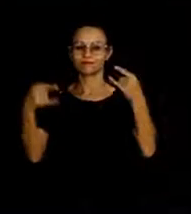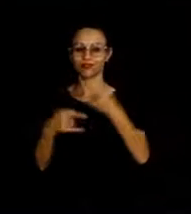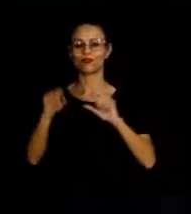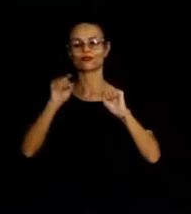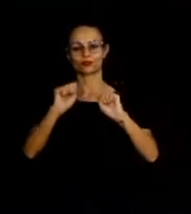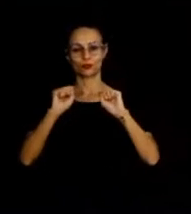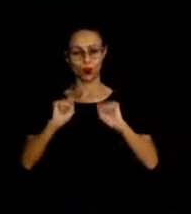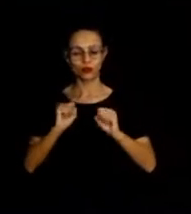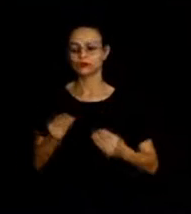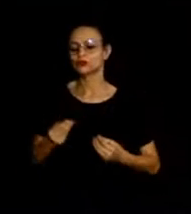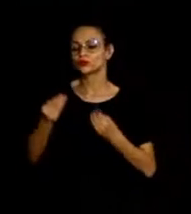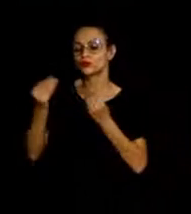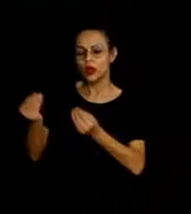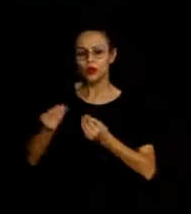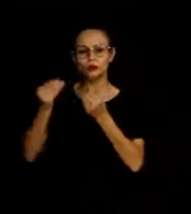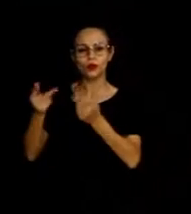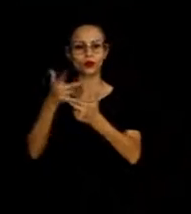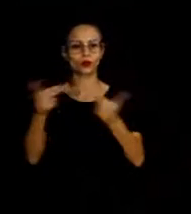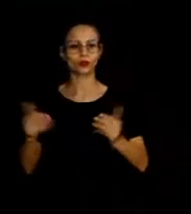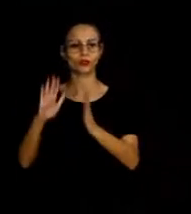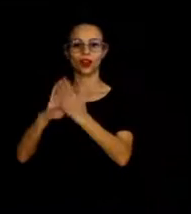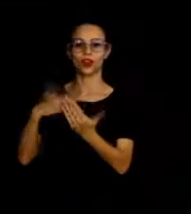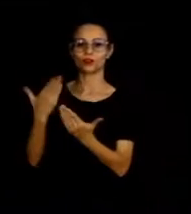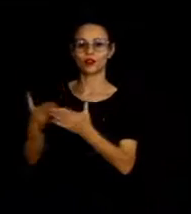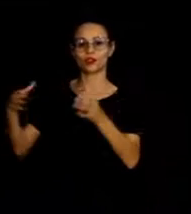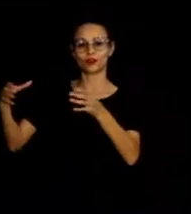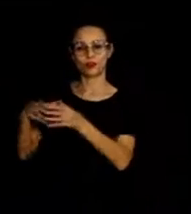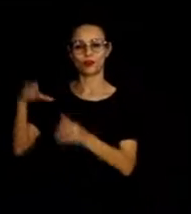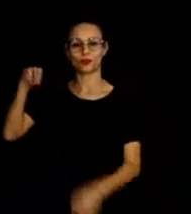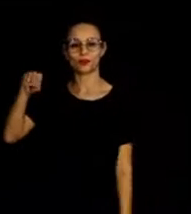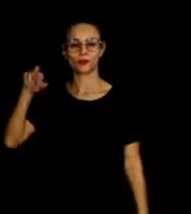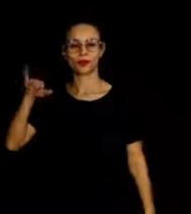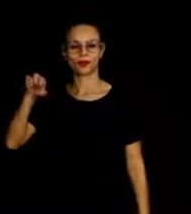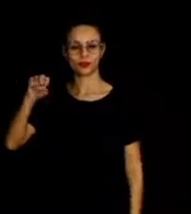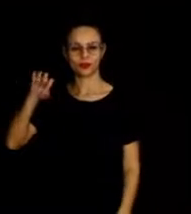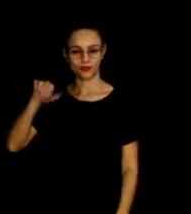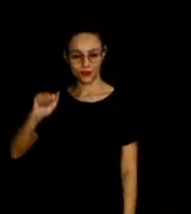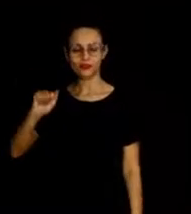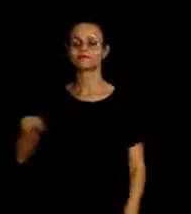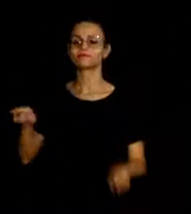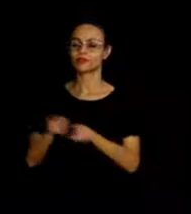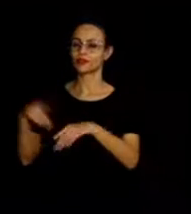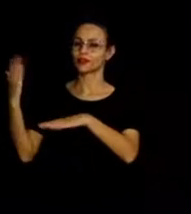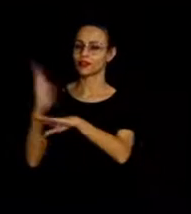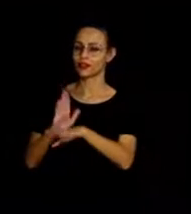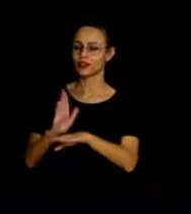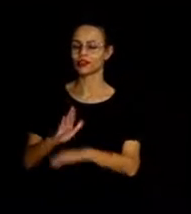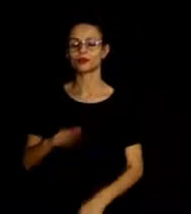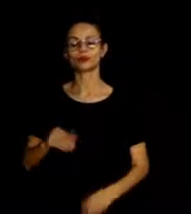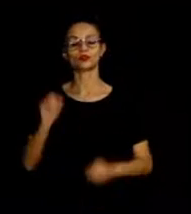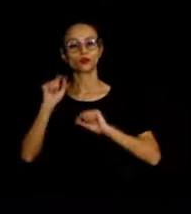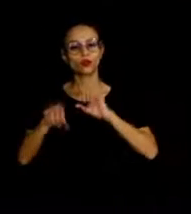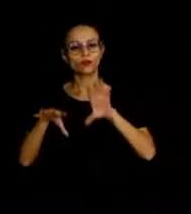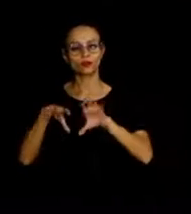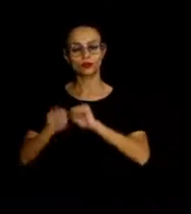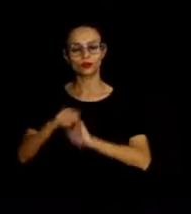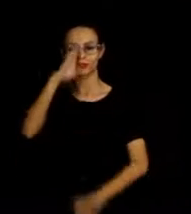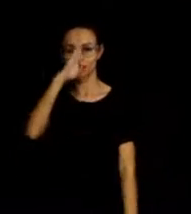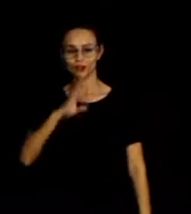para que você possa fazer doações as escolas sociais do grupo Marista colaborando com a formação gratuita e de qualidade